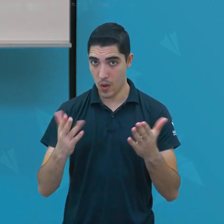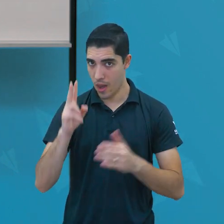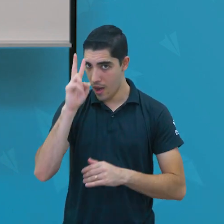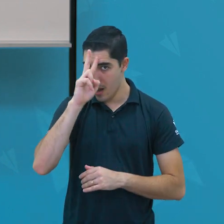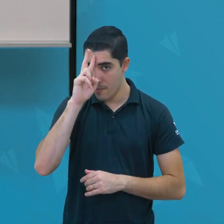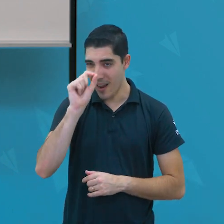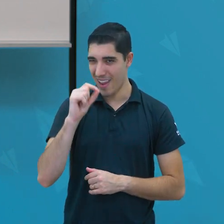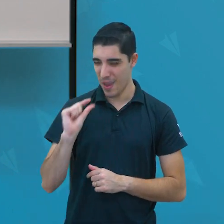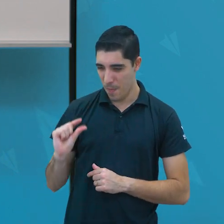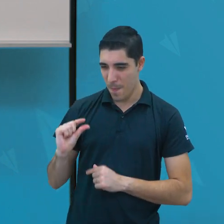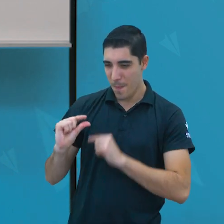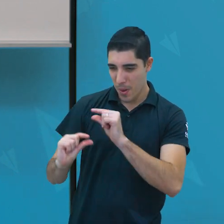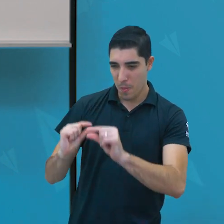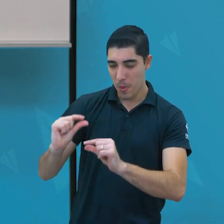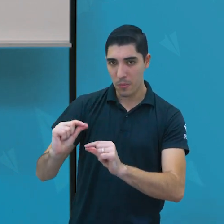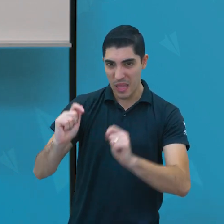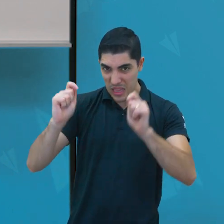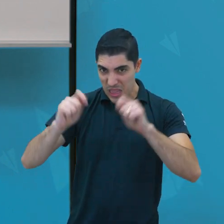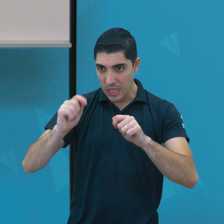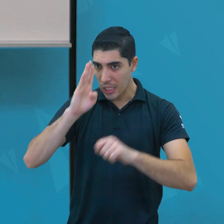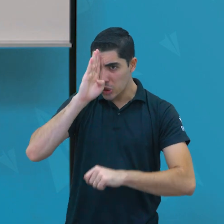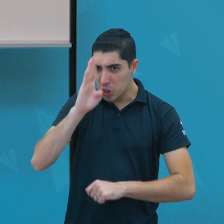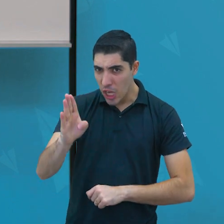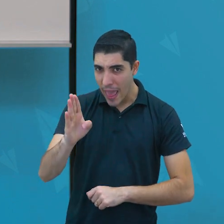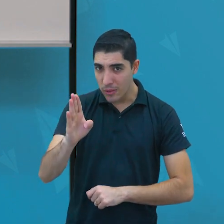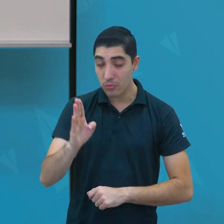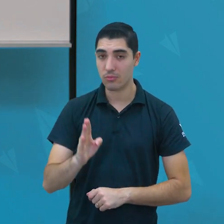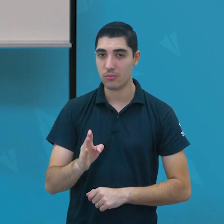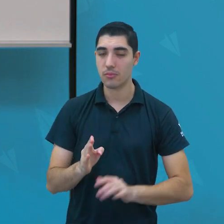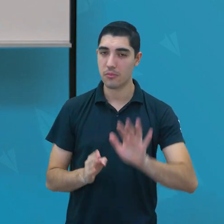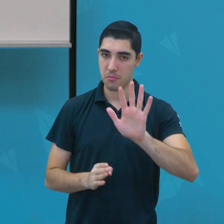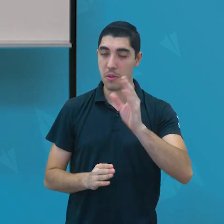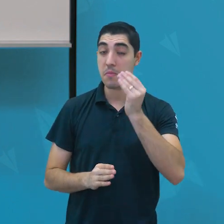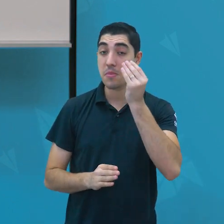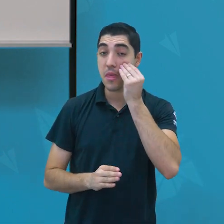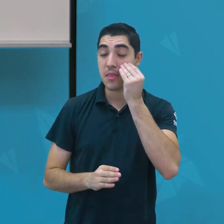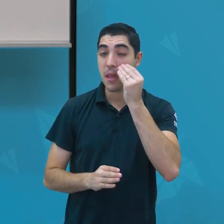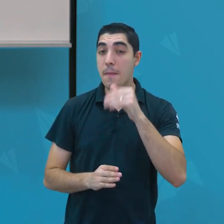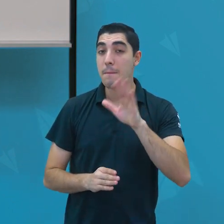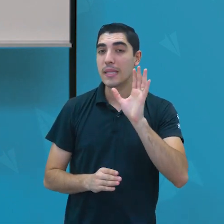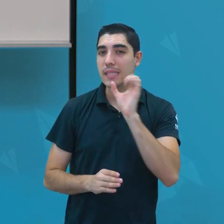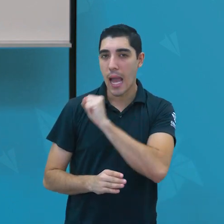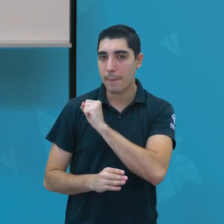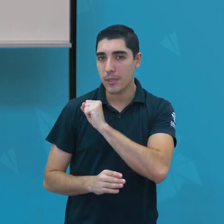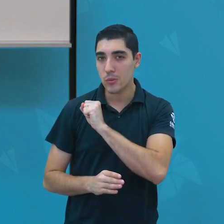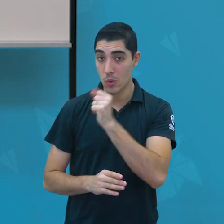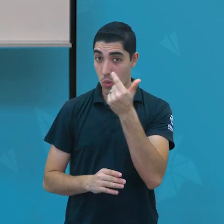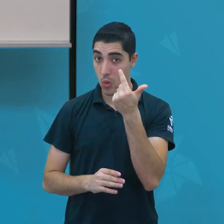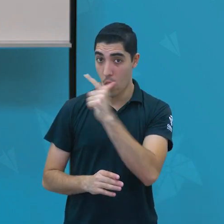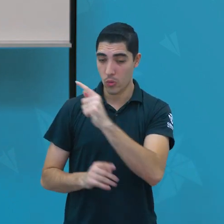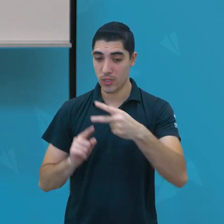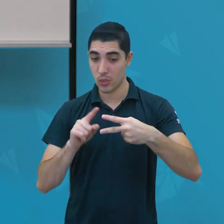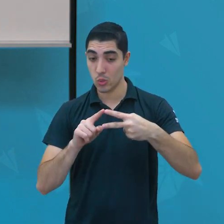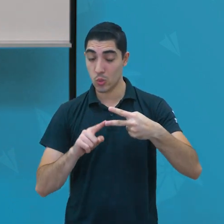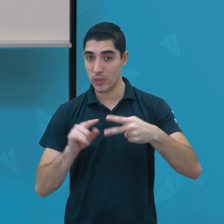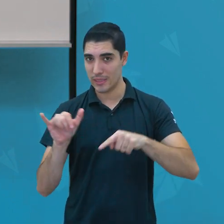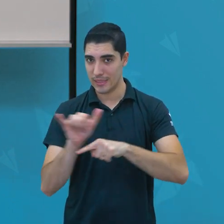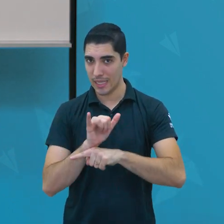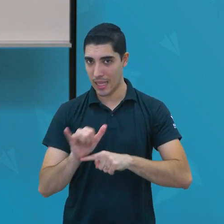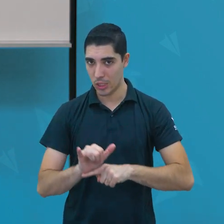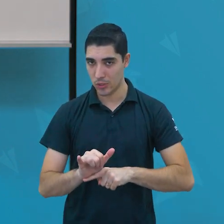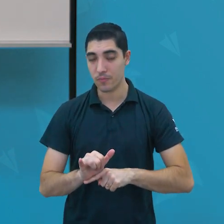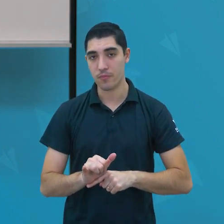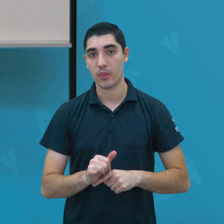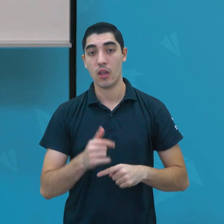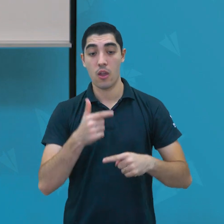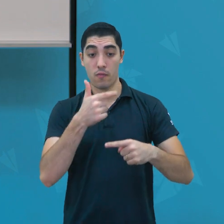Agora lembrando, eu fiz aos poucos. Eu posso fazer um pouquinho mais direto? Tá, vamos fazer um pouco mais rápido aqui. Outras duas formas.